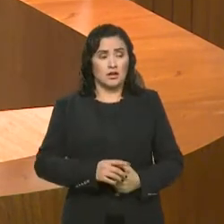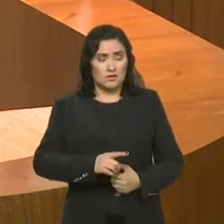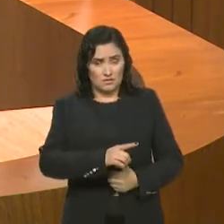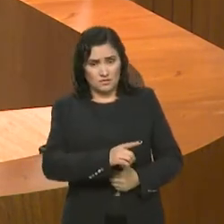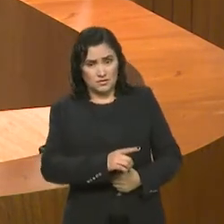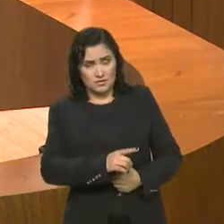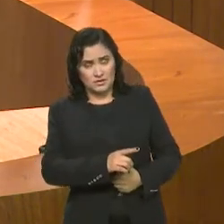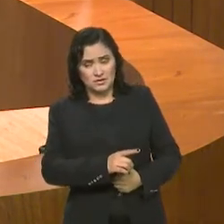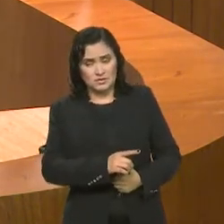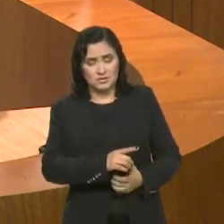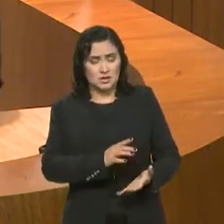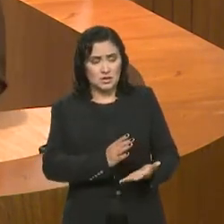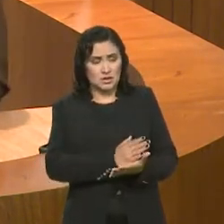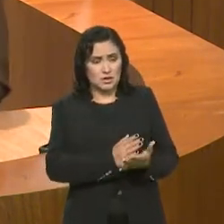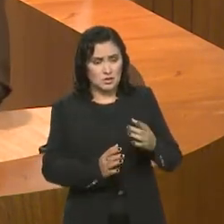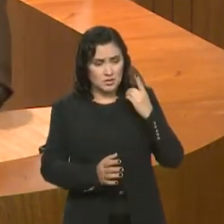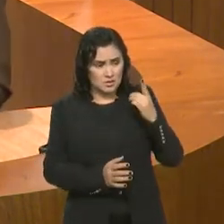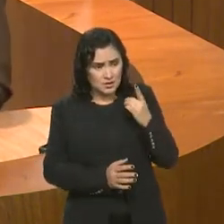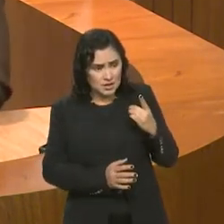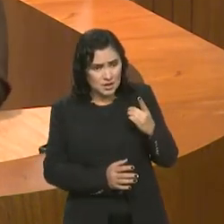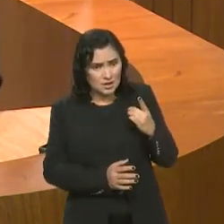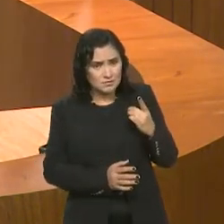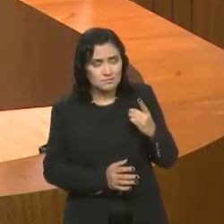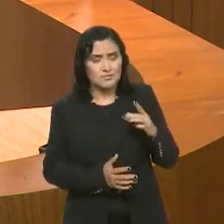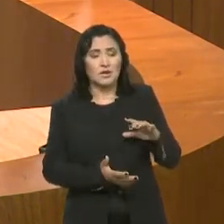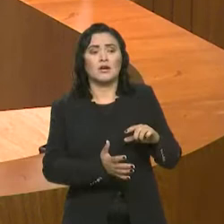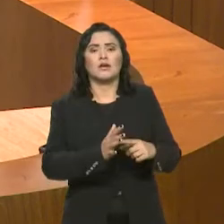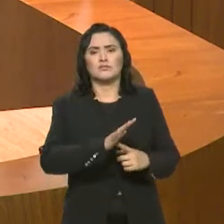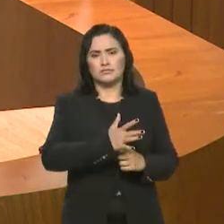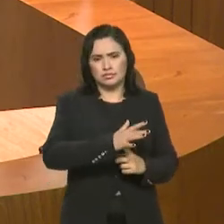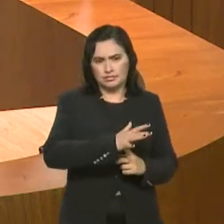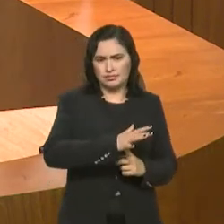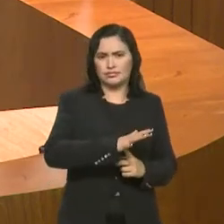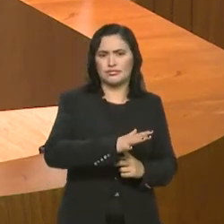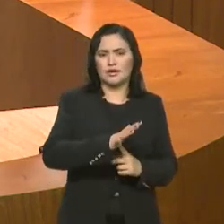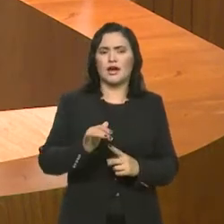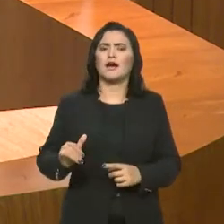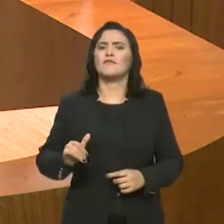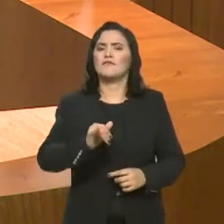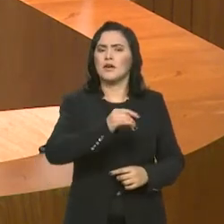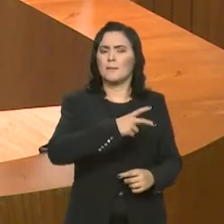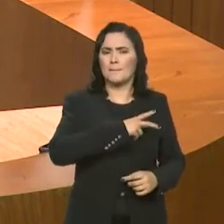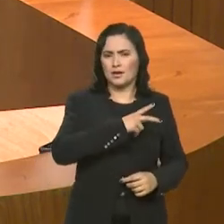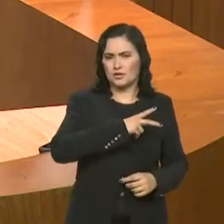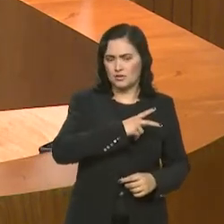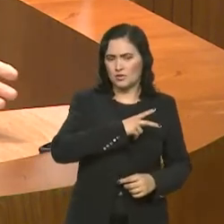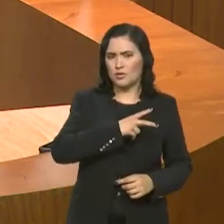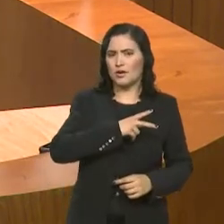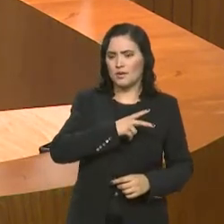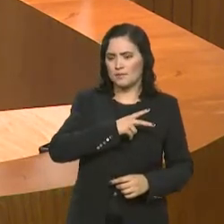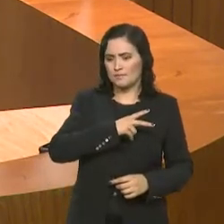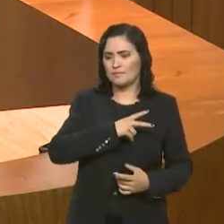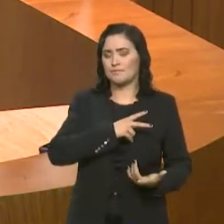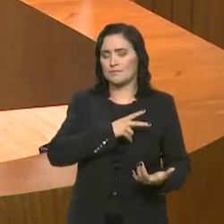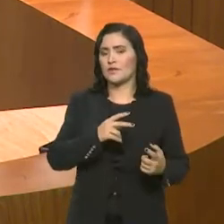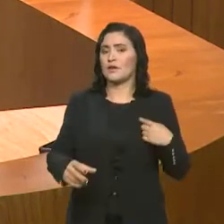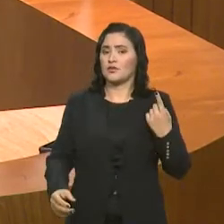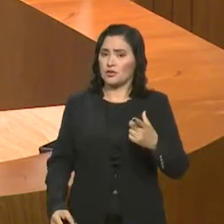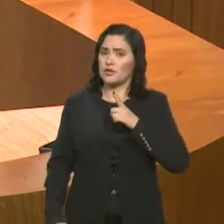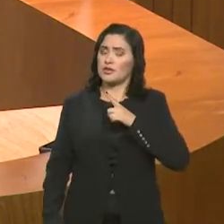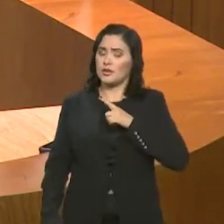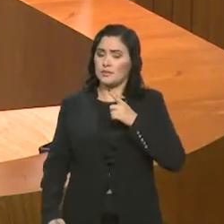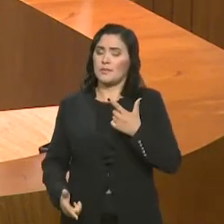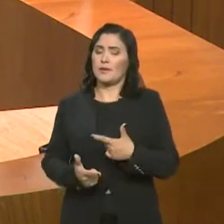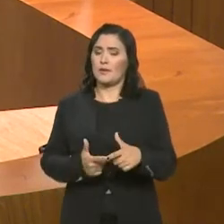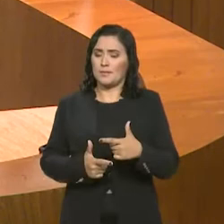aqui, pousa em Bequimão, não tem problema de trafegabilidade. Nós temos, eu também tenho, né?